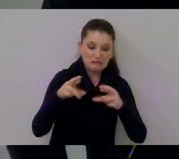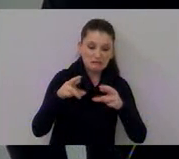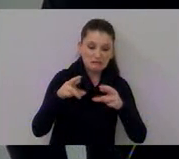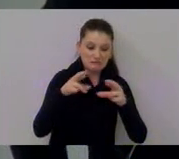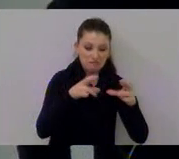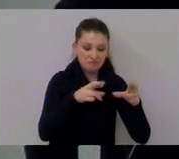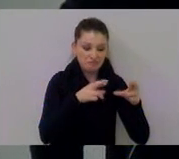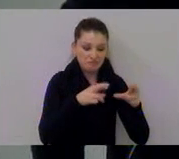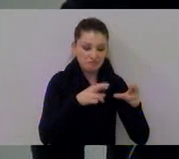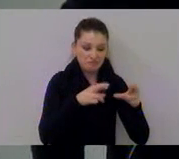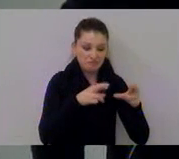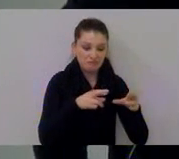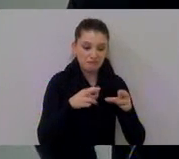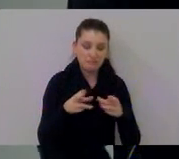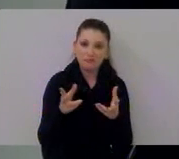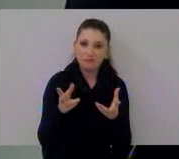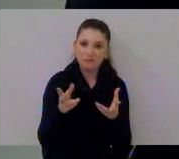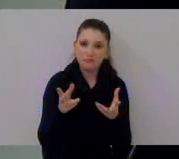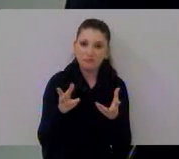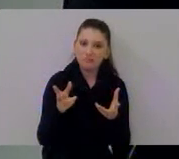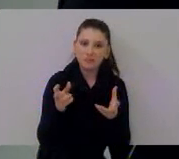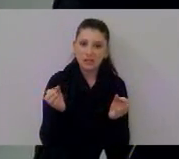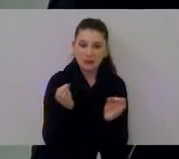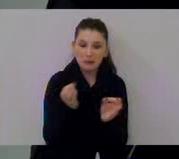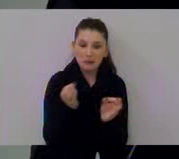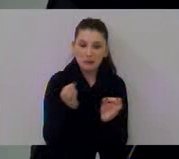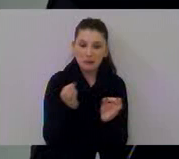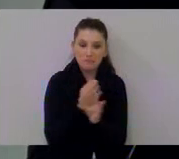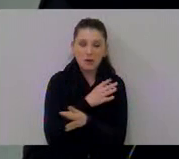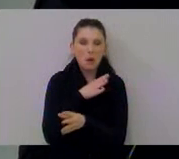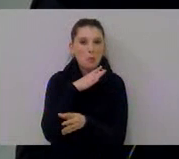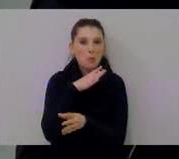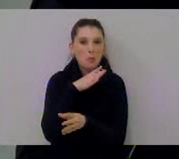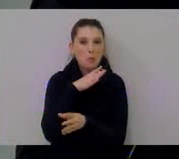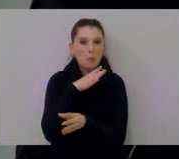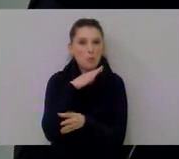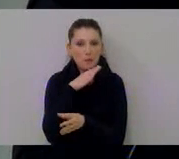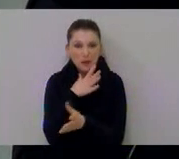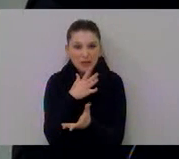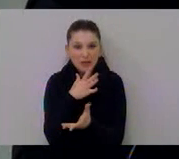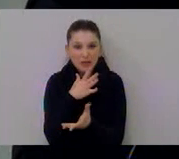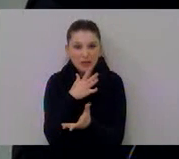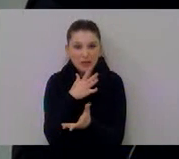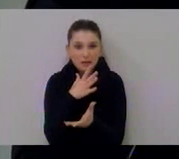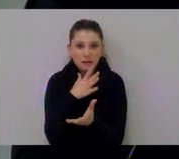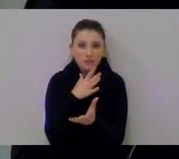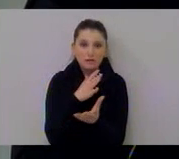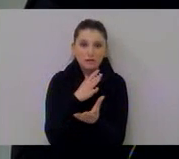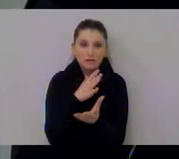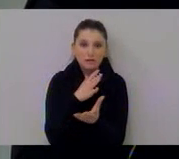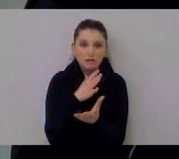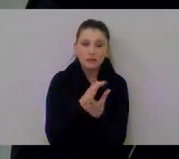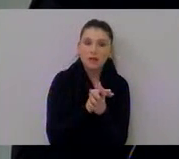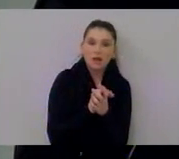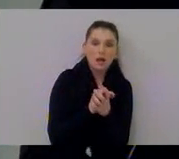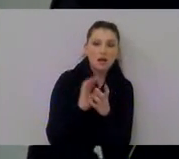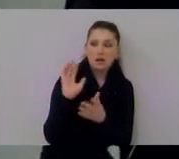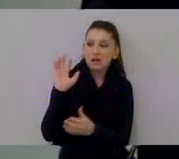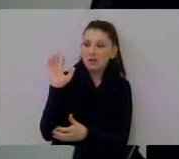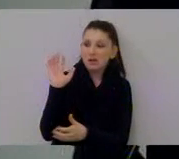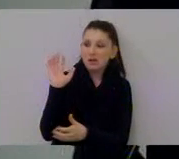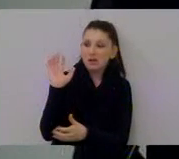para o governador de estado para fazer a poda na estrada do